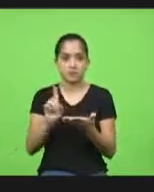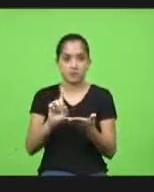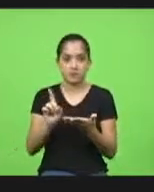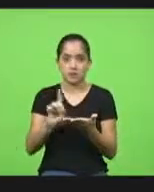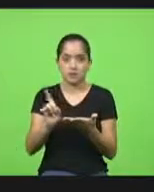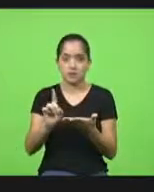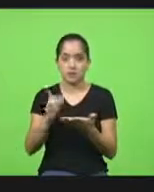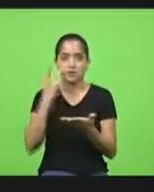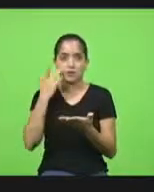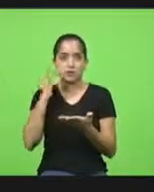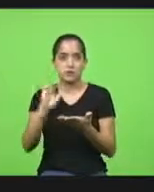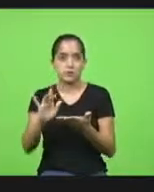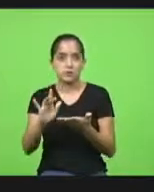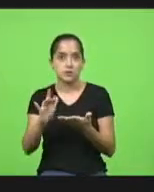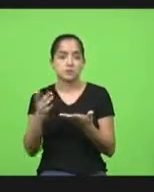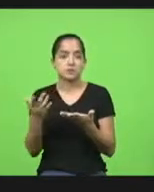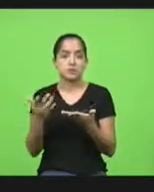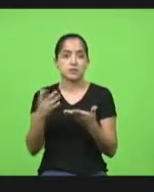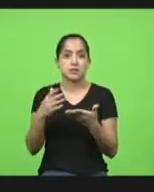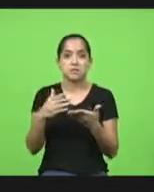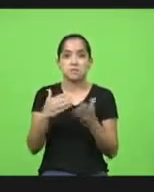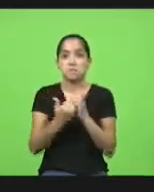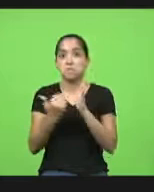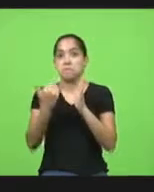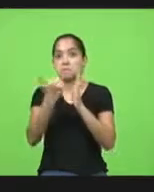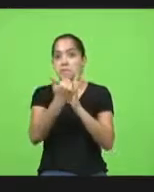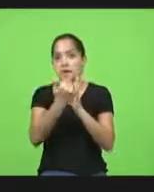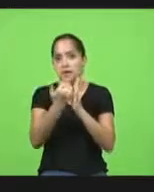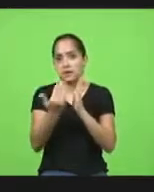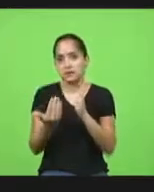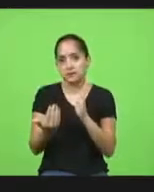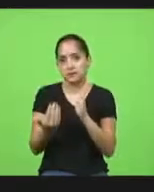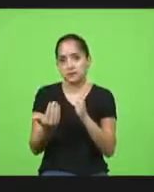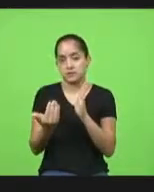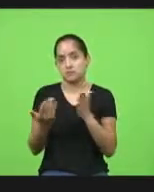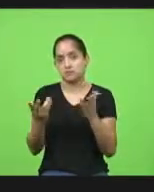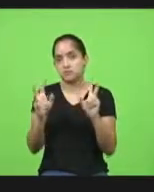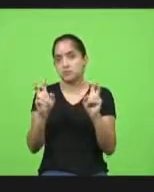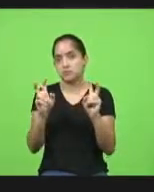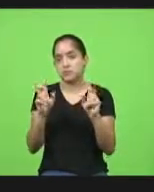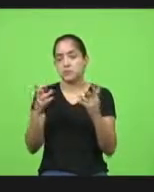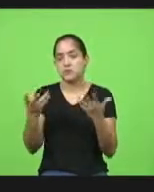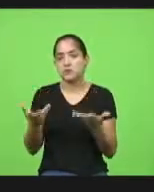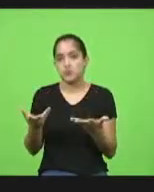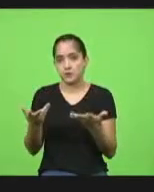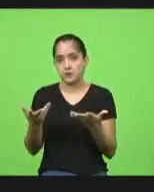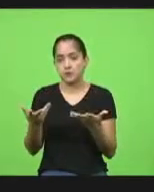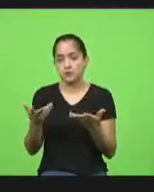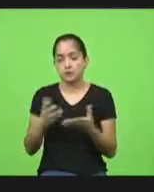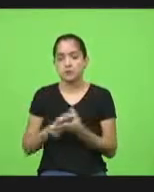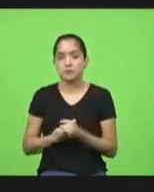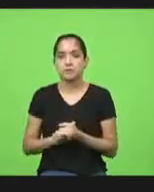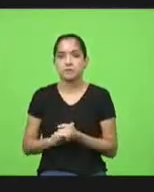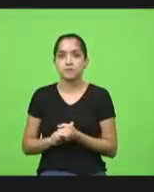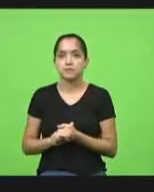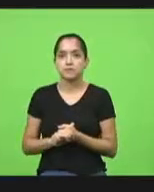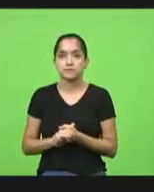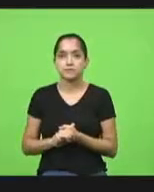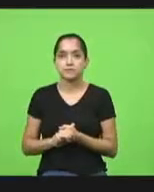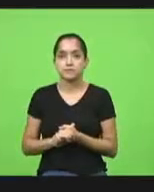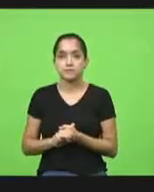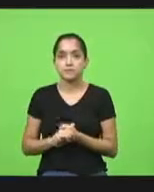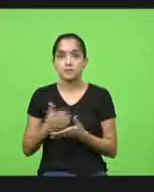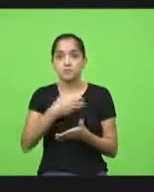tem algo a mais ali que fuja também desse tema aí, que essa validar essa condição do governo do Estado